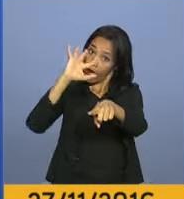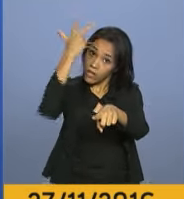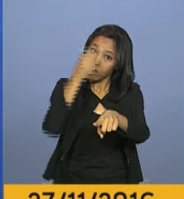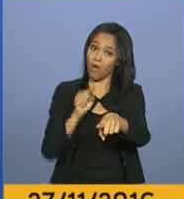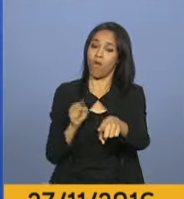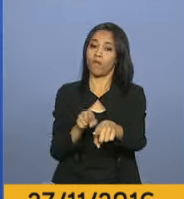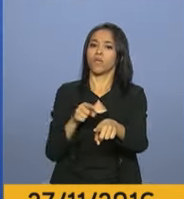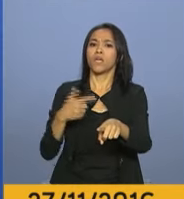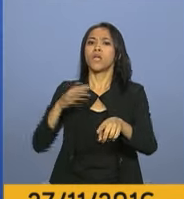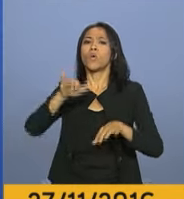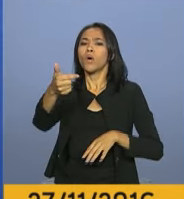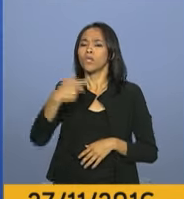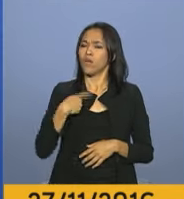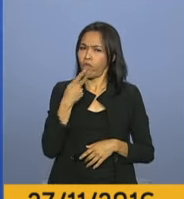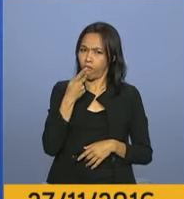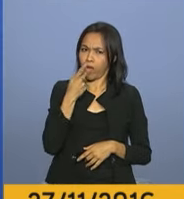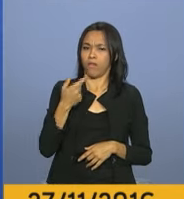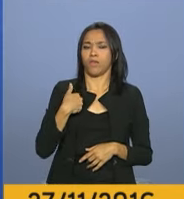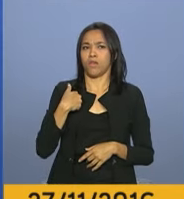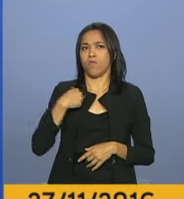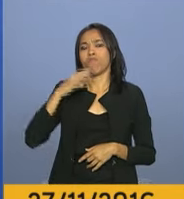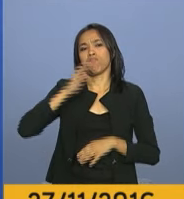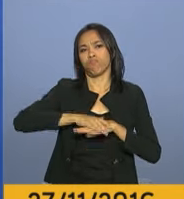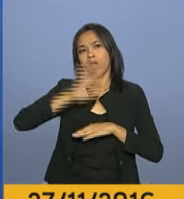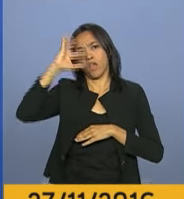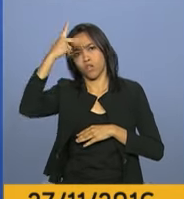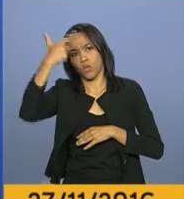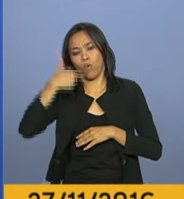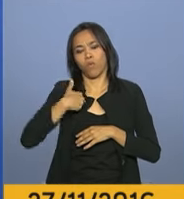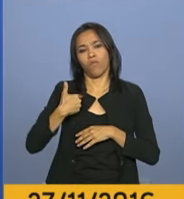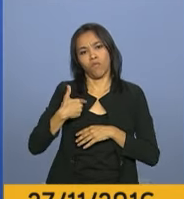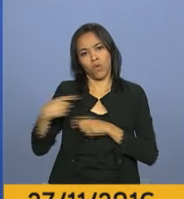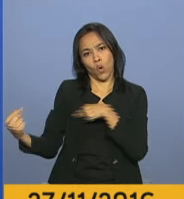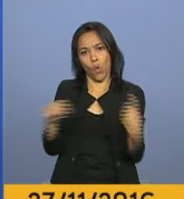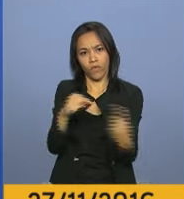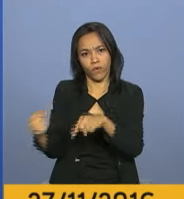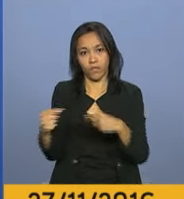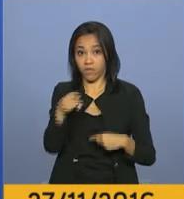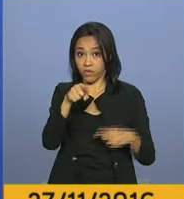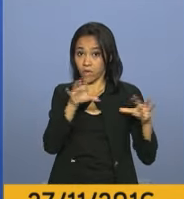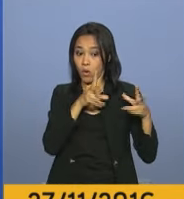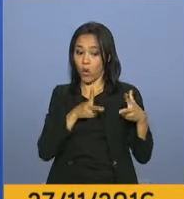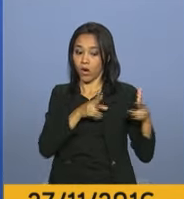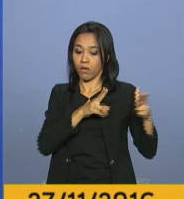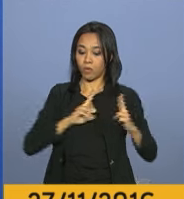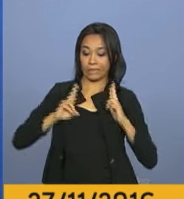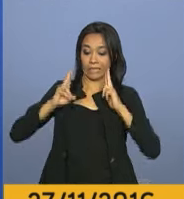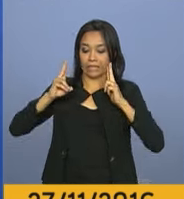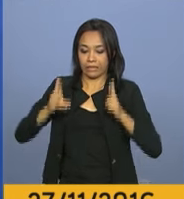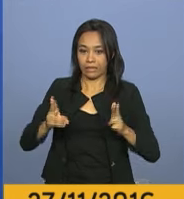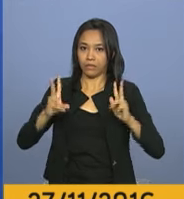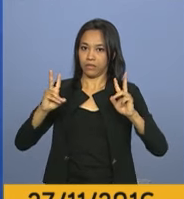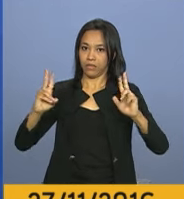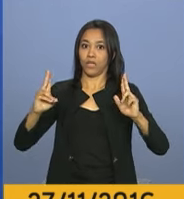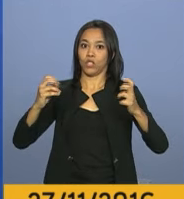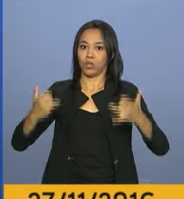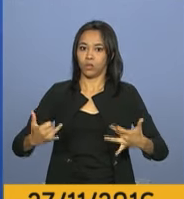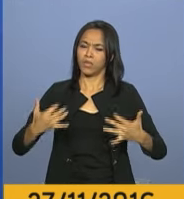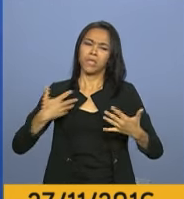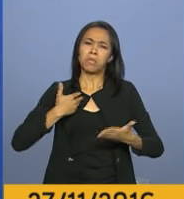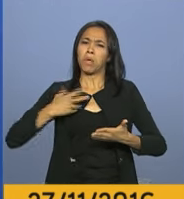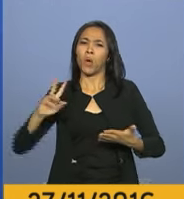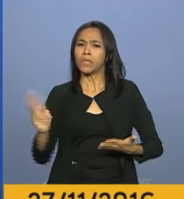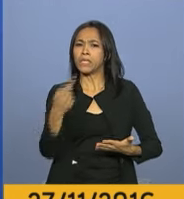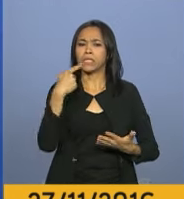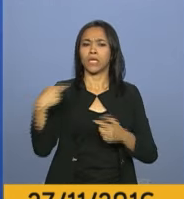todo e qualquer conflito, e a senhora pegou um outro trecho da minha fala, em que eu disse, olha, sempre que houver conflitos, entre quem quer que seja,